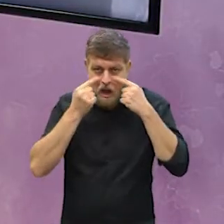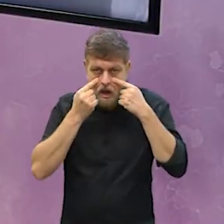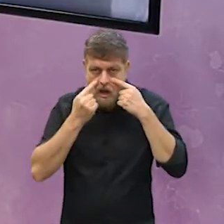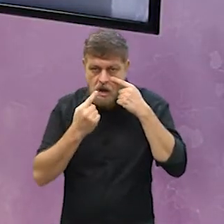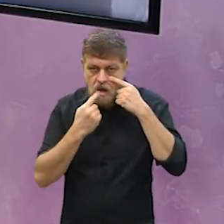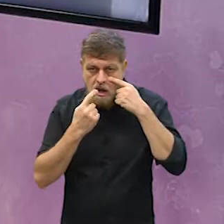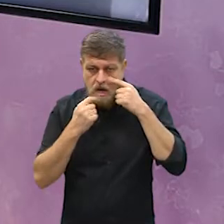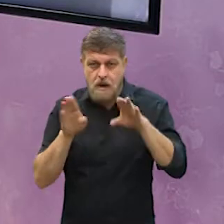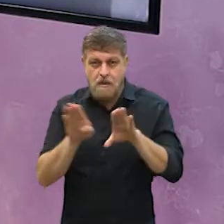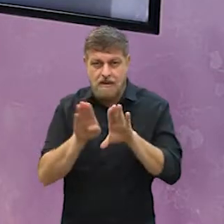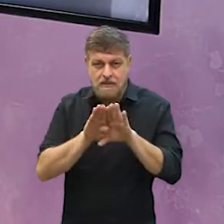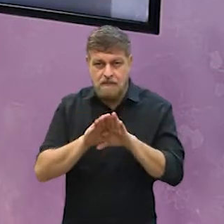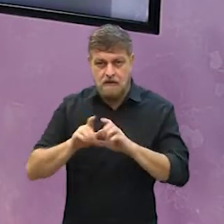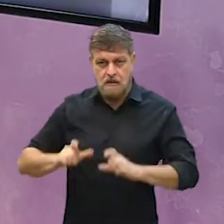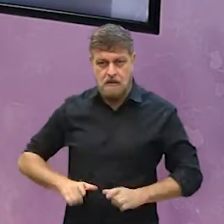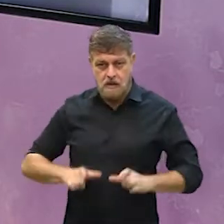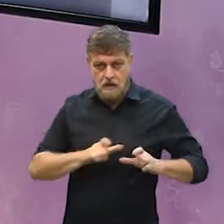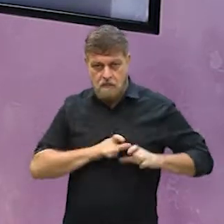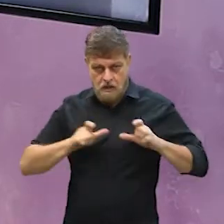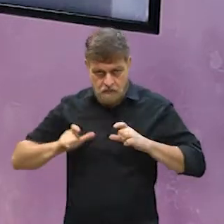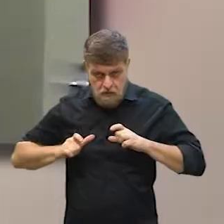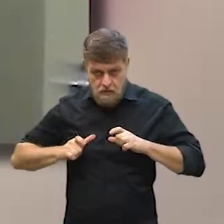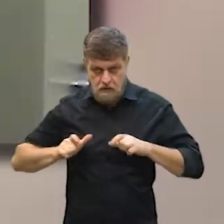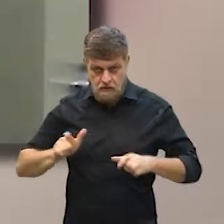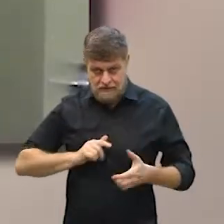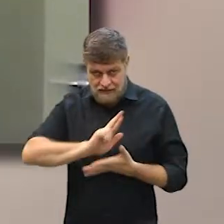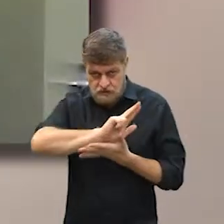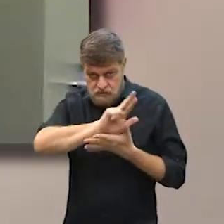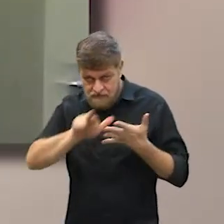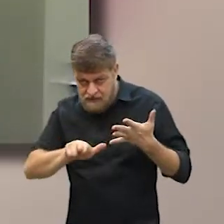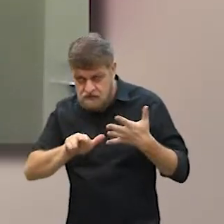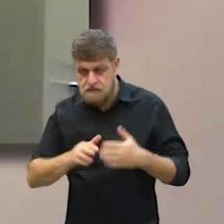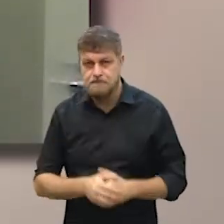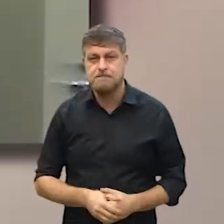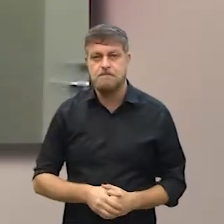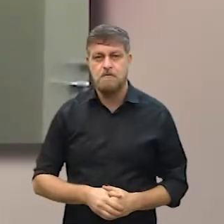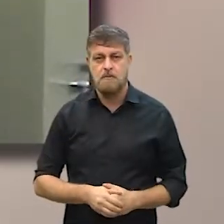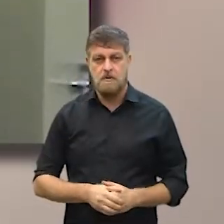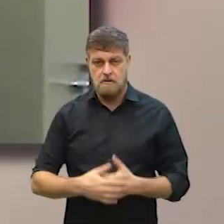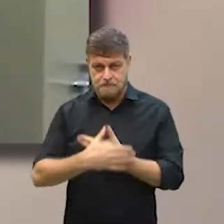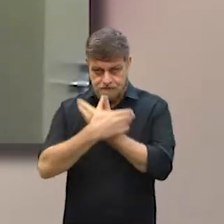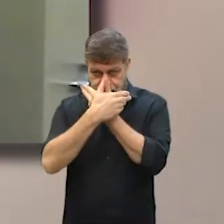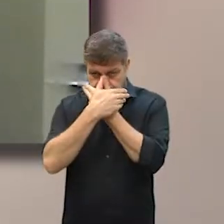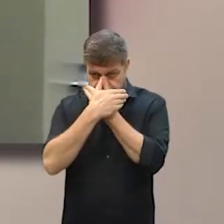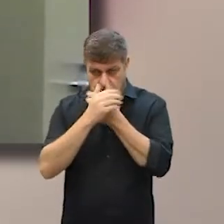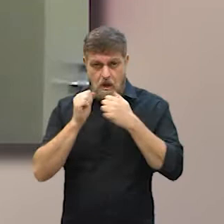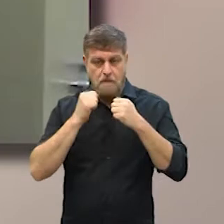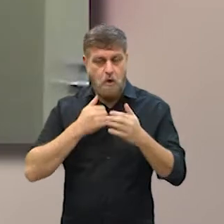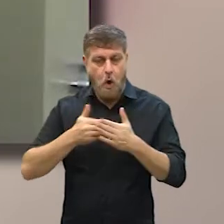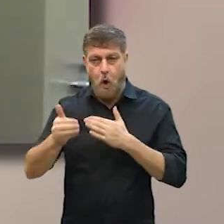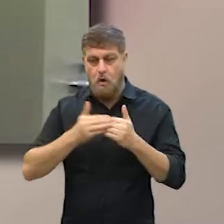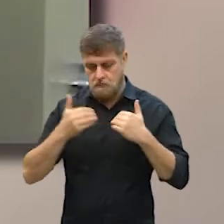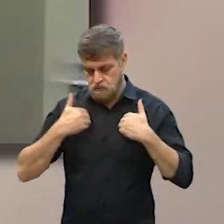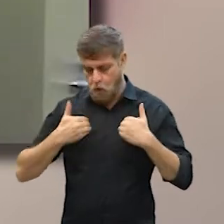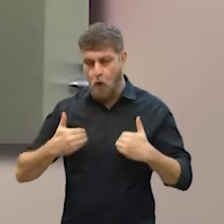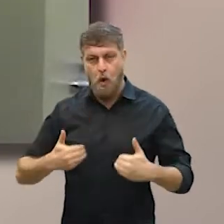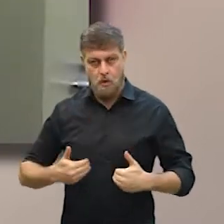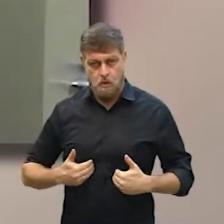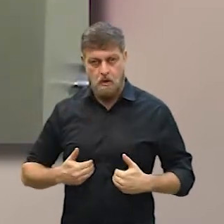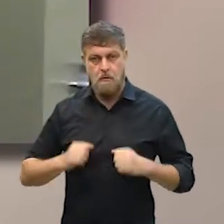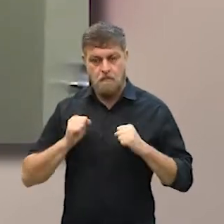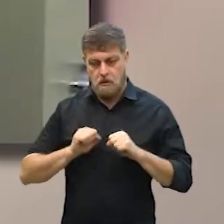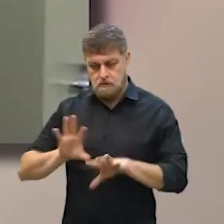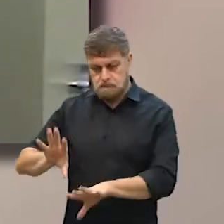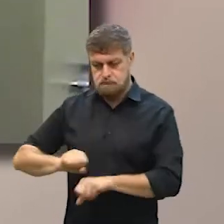manchas na pele mas também tem aqueles que afetam os órgãos é eu tava falando o outro pode afetar todos os olhos todos os